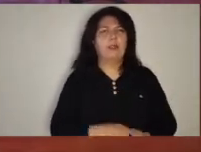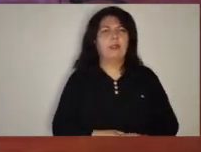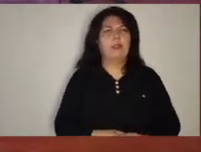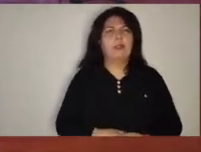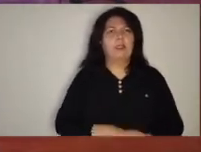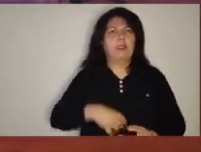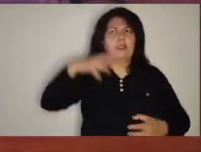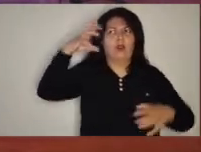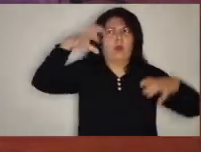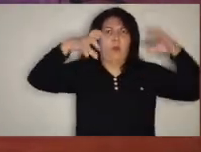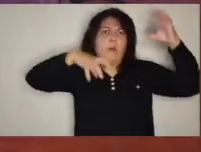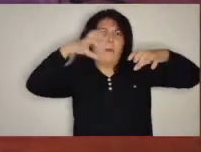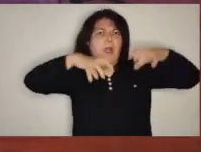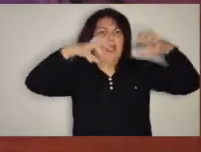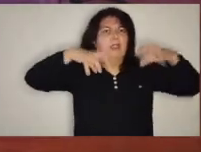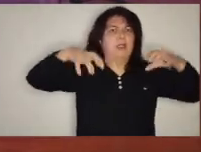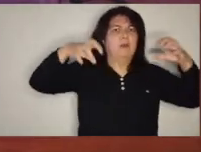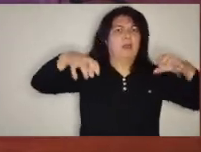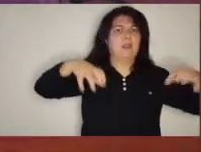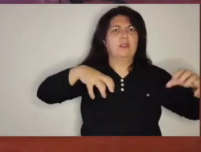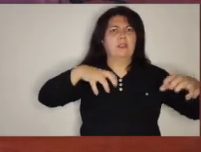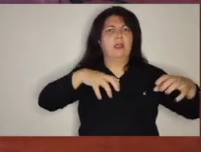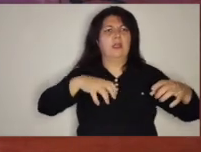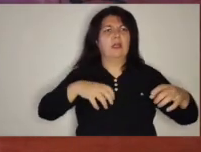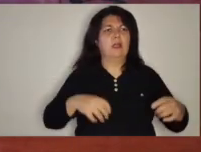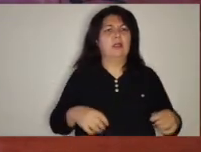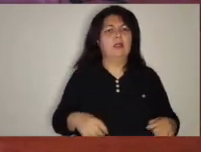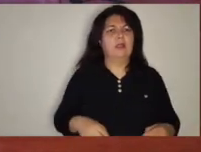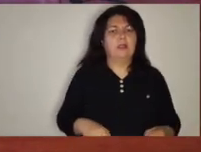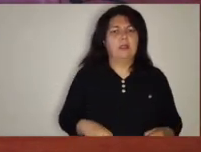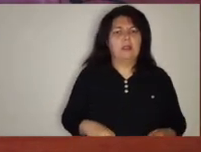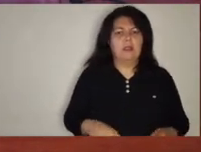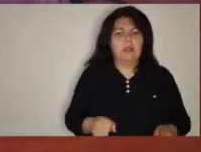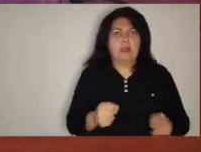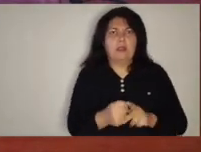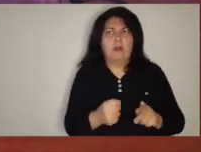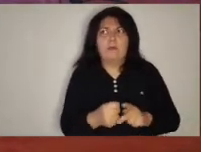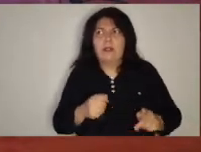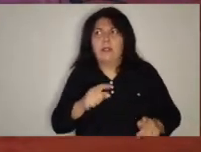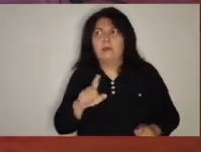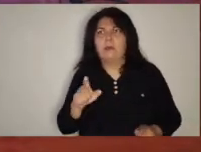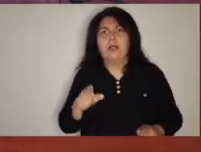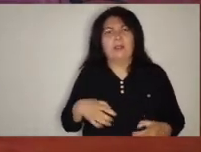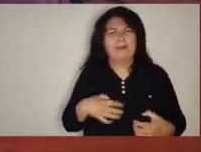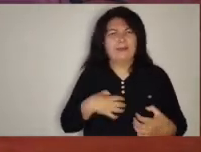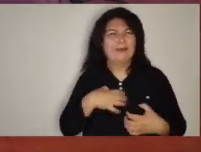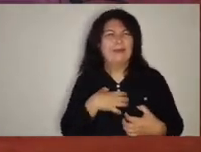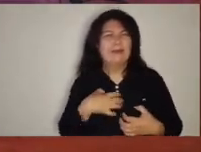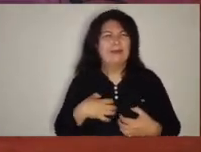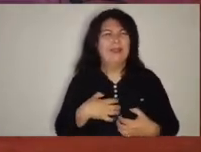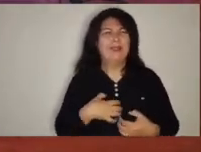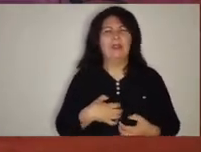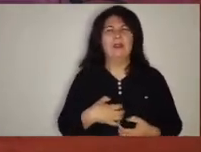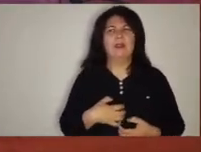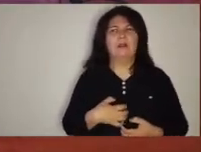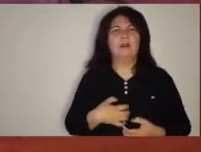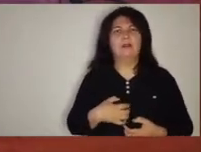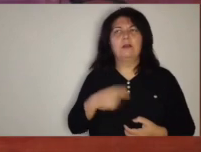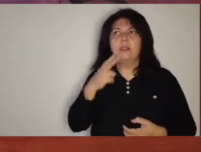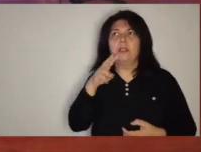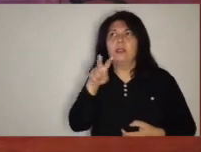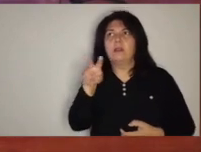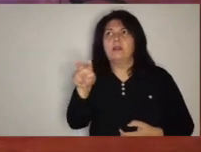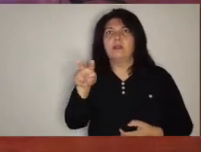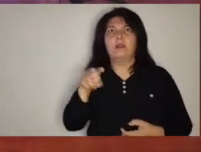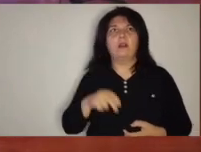indo de encontro aos discípulos. E eles eles avistam Jesus de longe, eles ficam